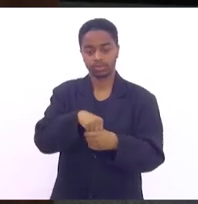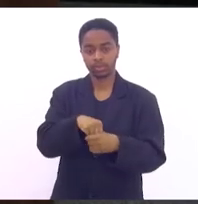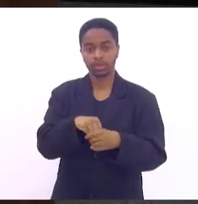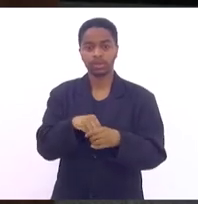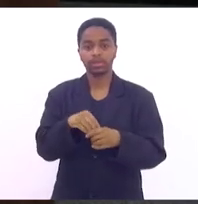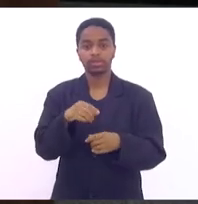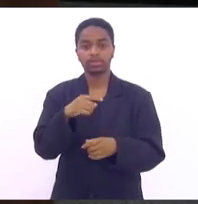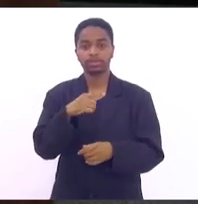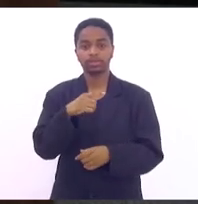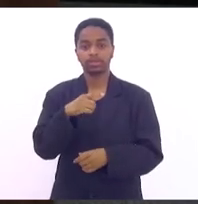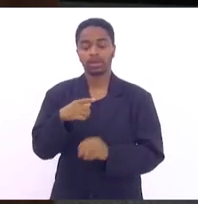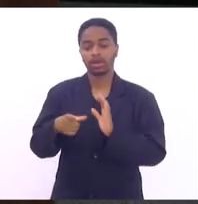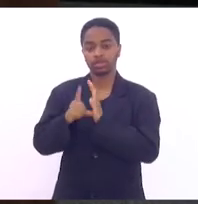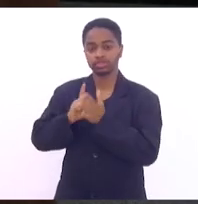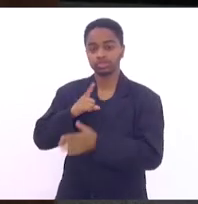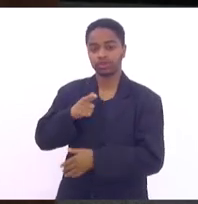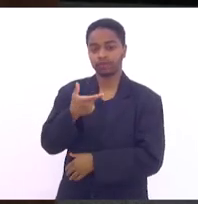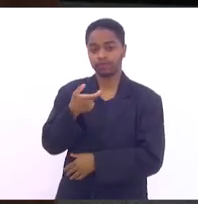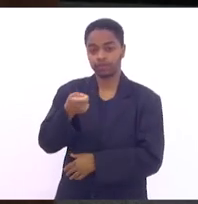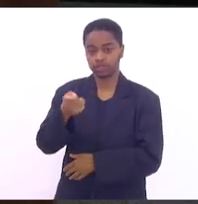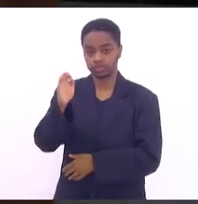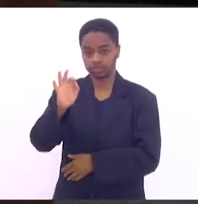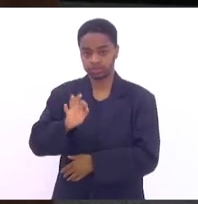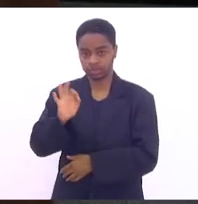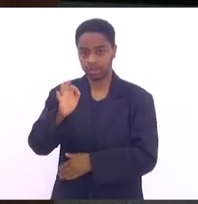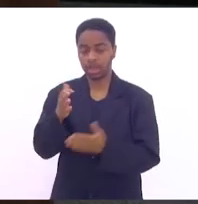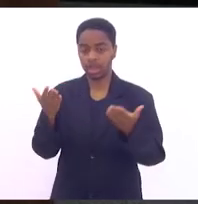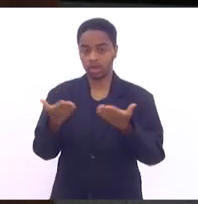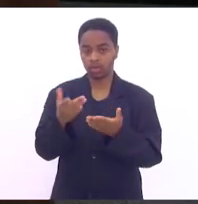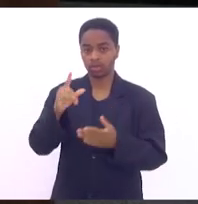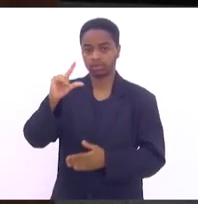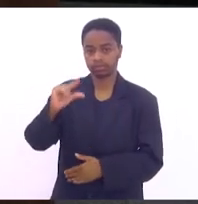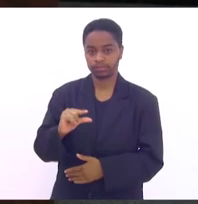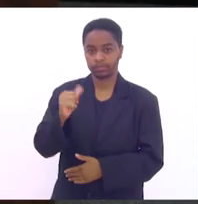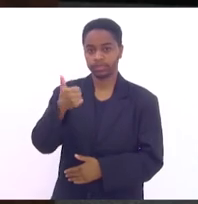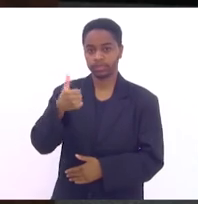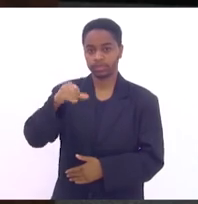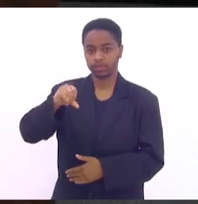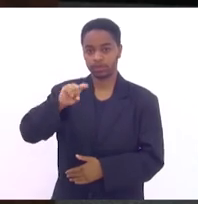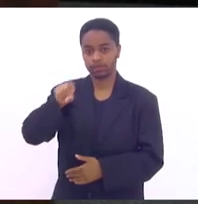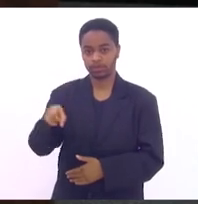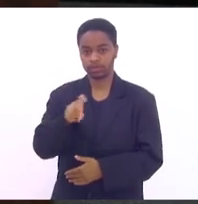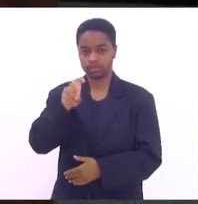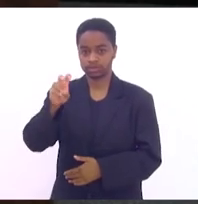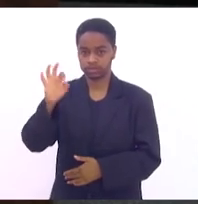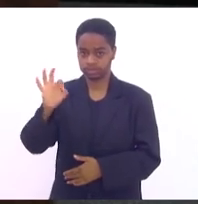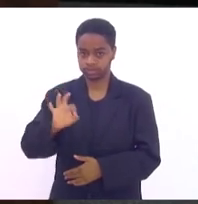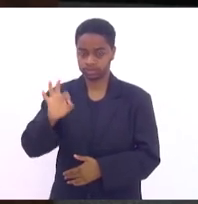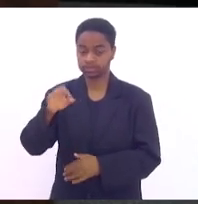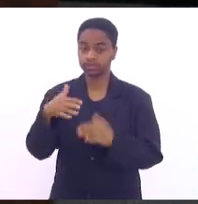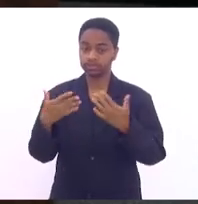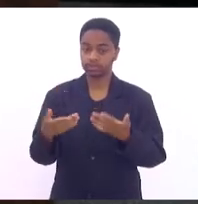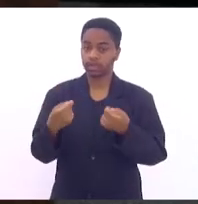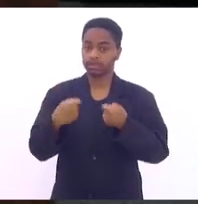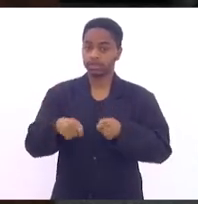de 20% para 19,5%. Então, era necessário que a